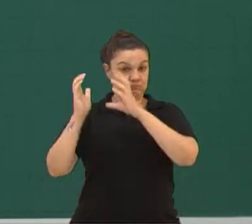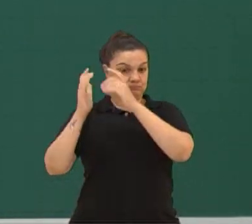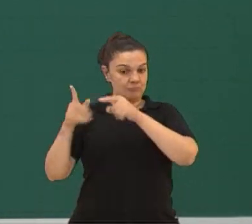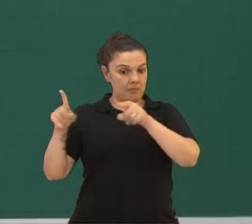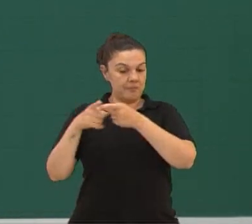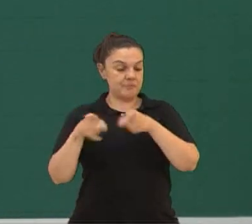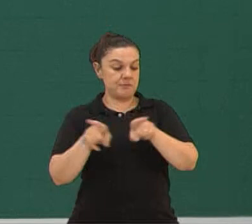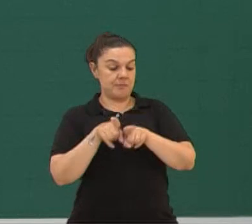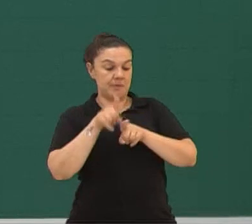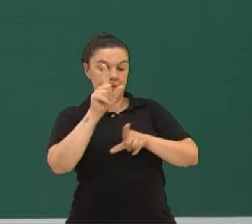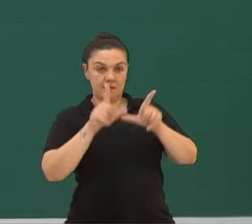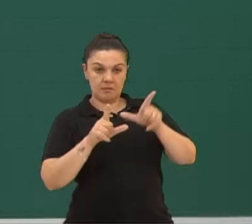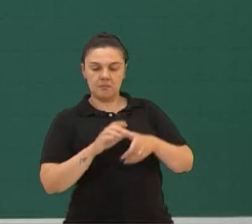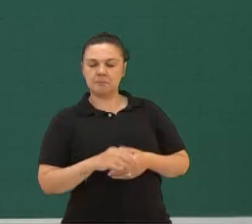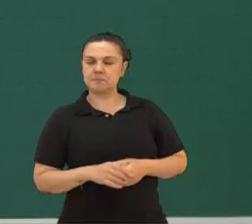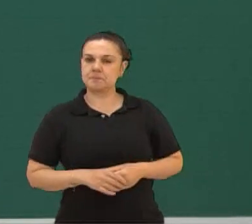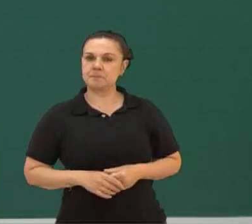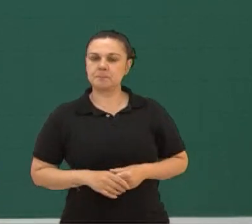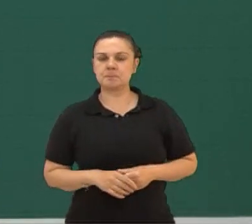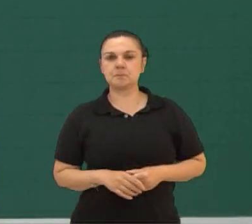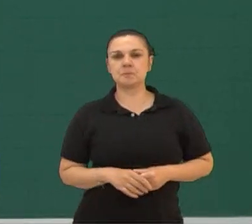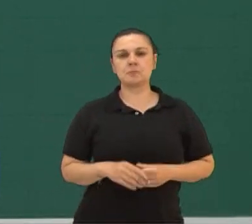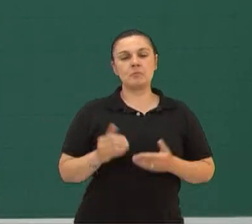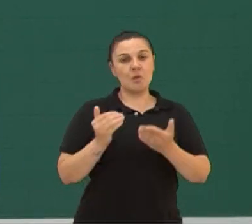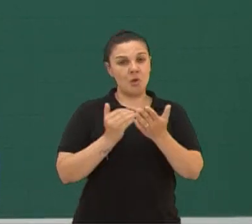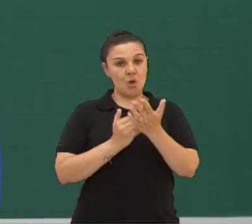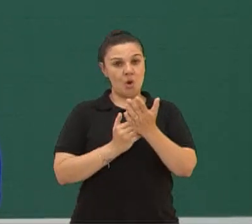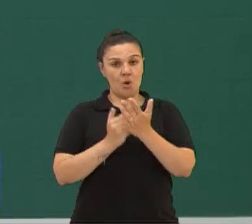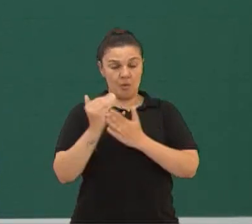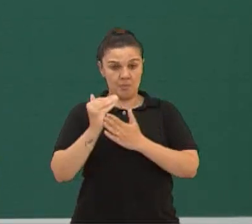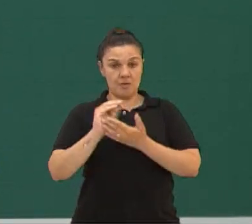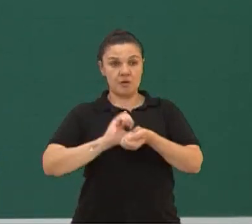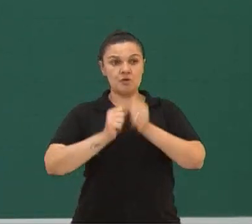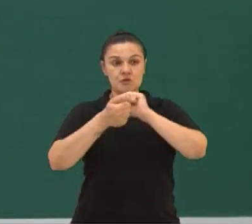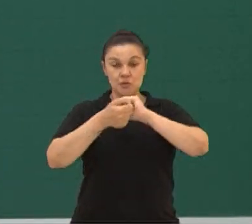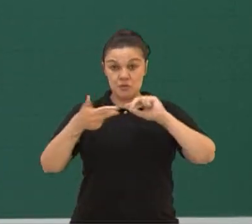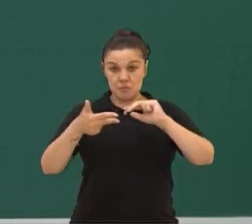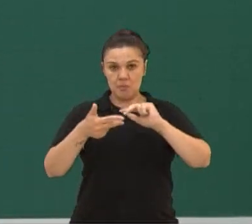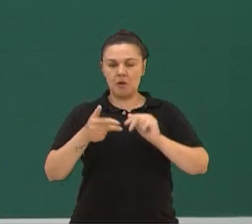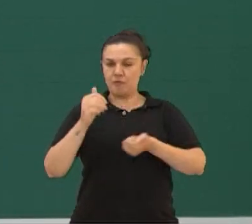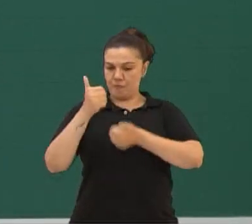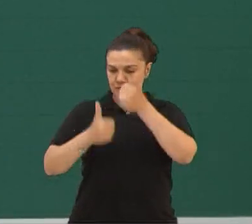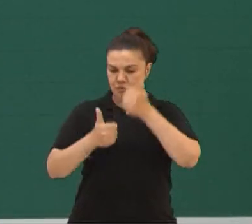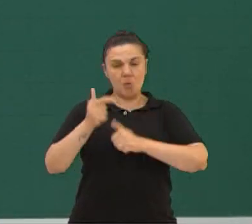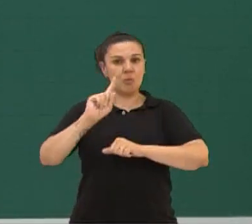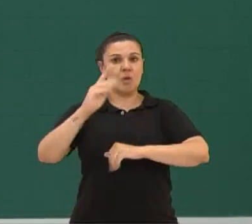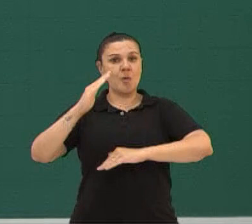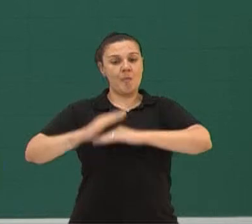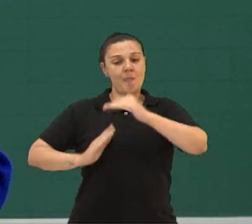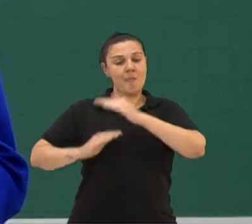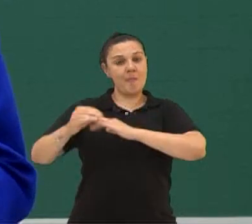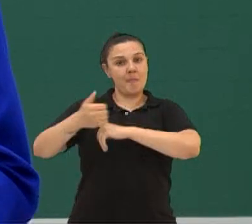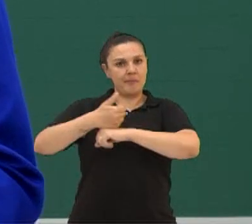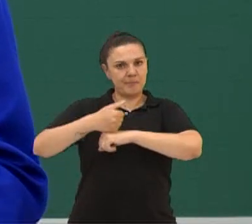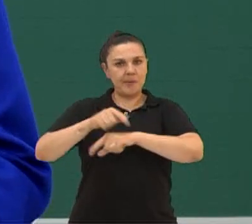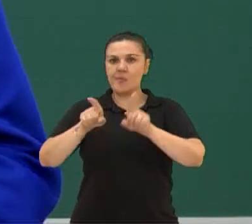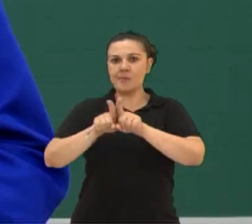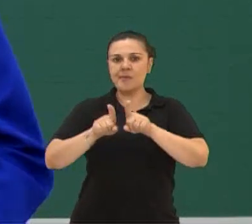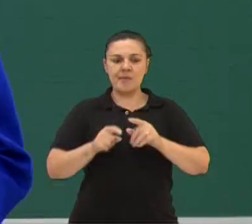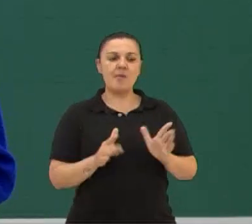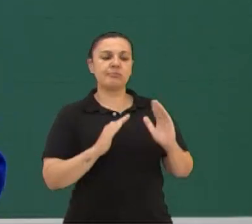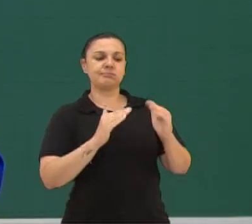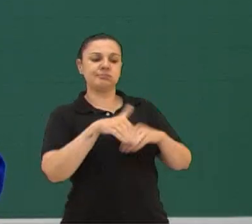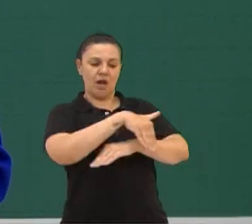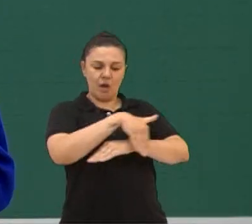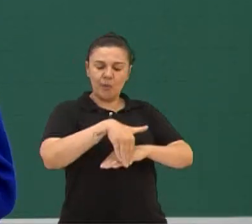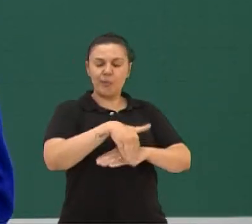TV, começou então a surgir o esporte não profissional, né? O esporte amador, né? O